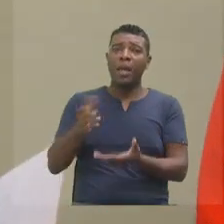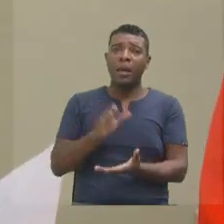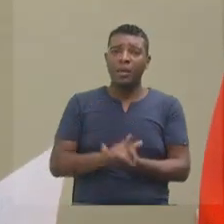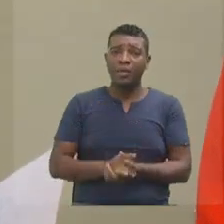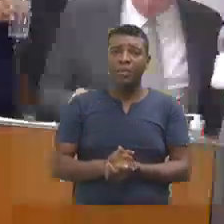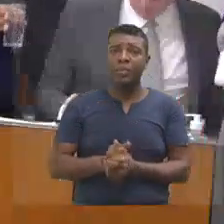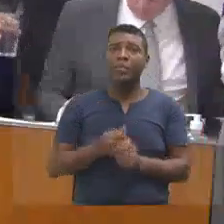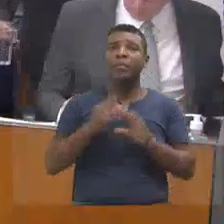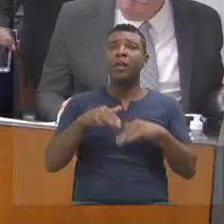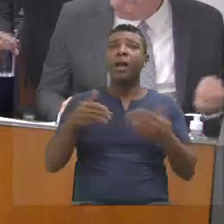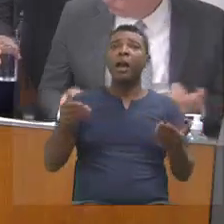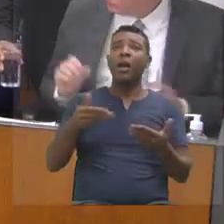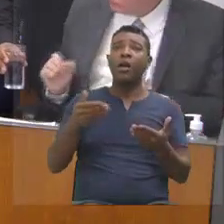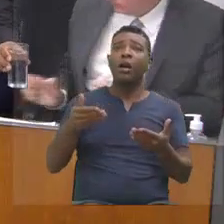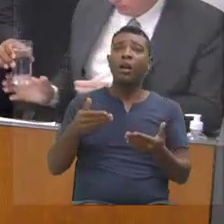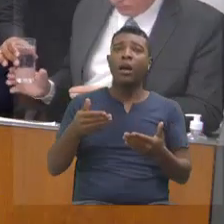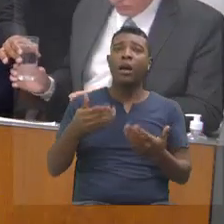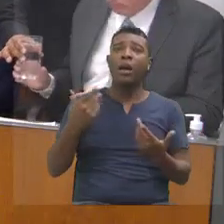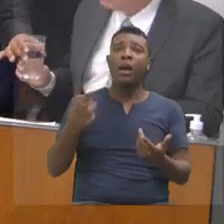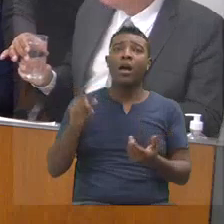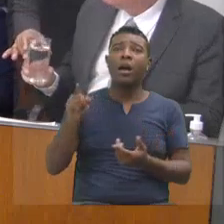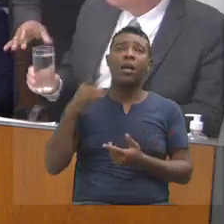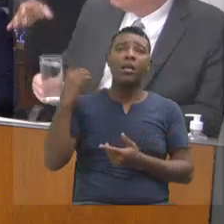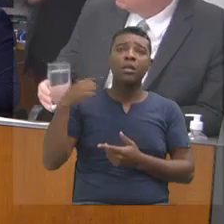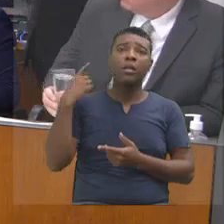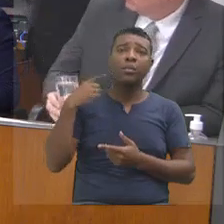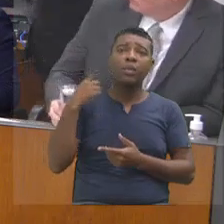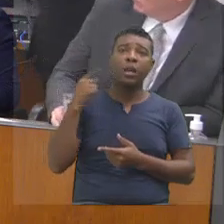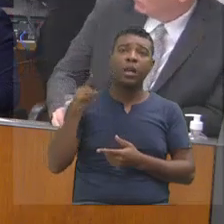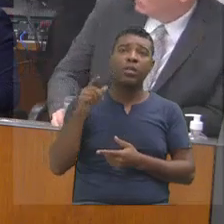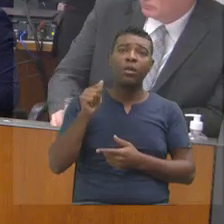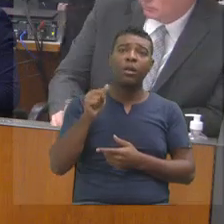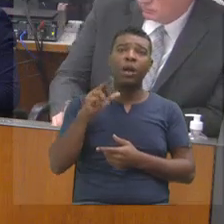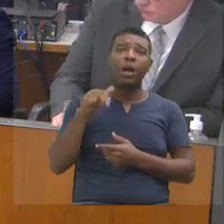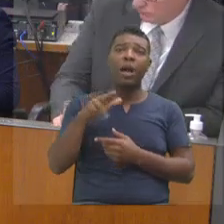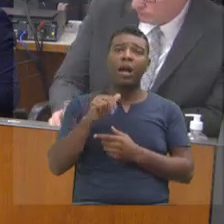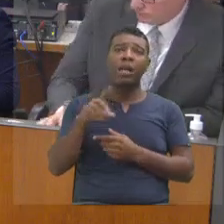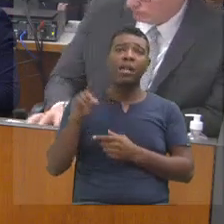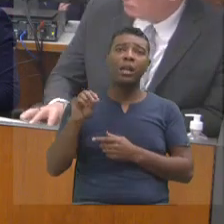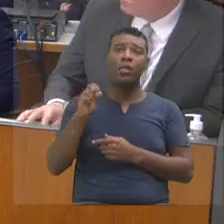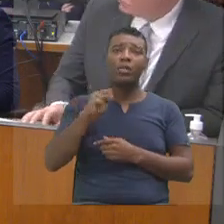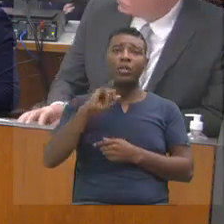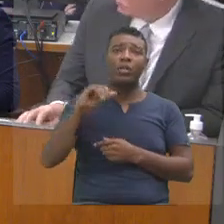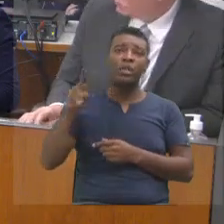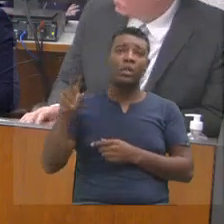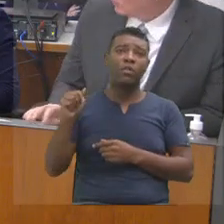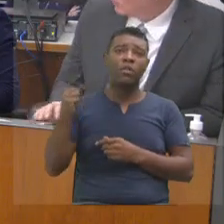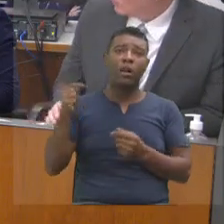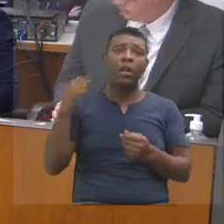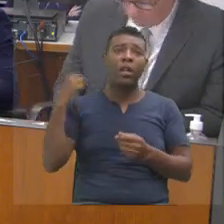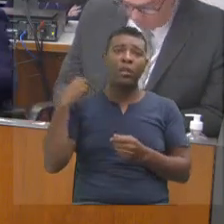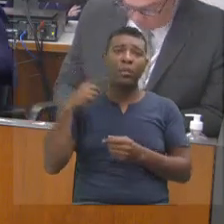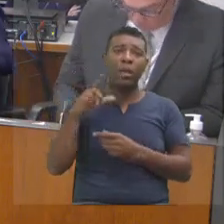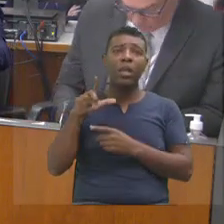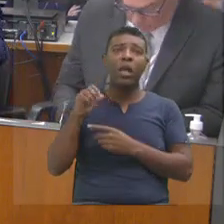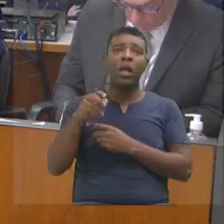com a palavra o Deputado Arnaldo Silva está ausente com a palavra deputada